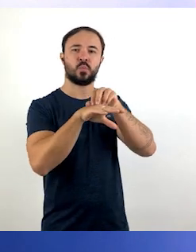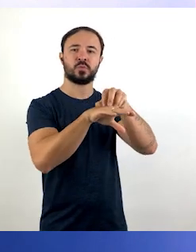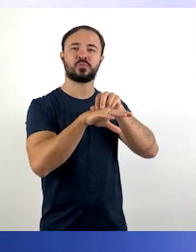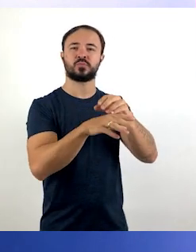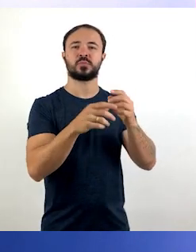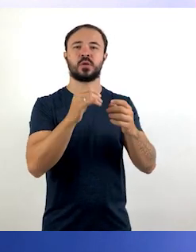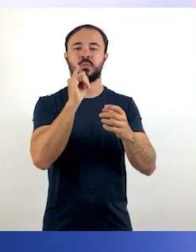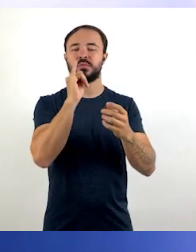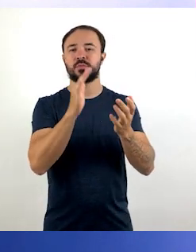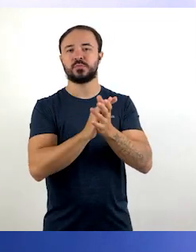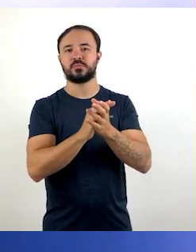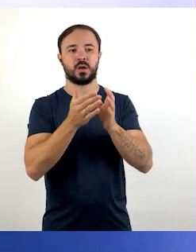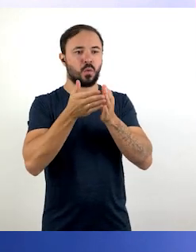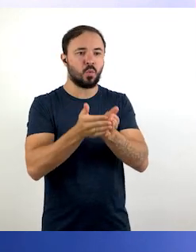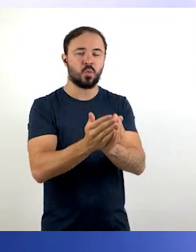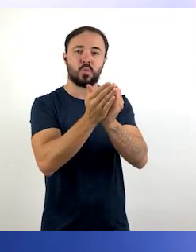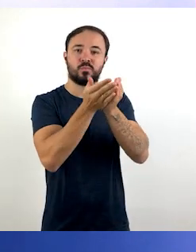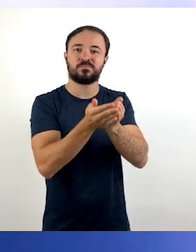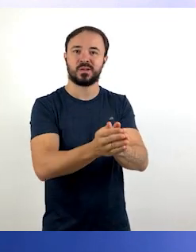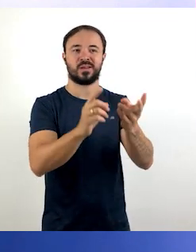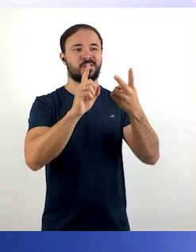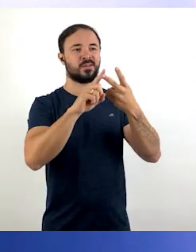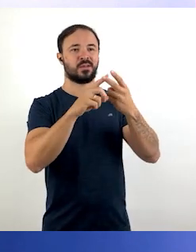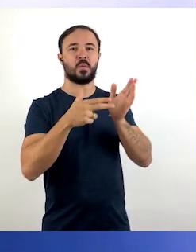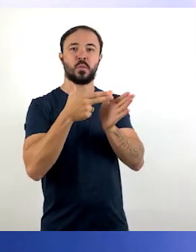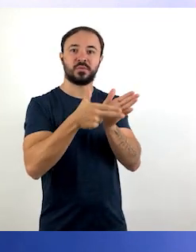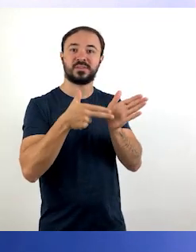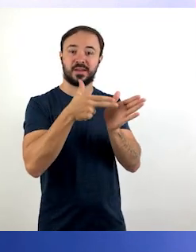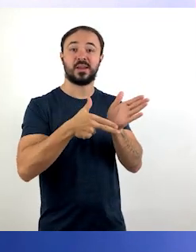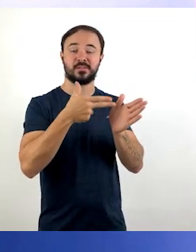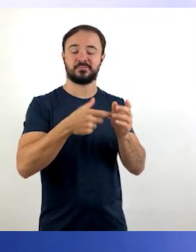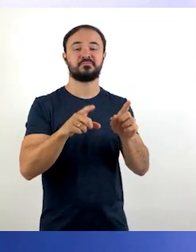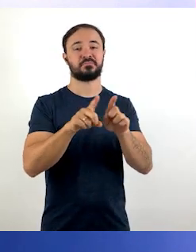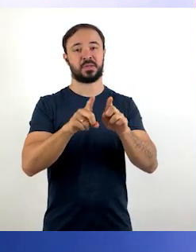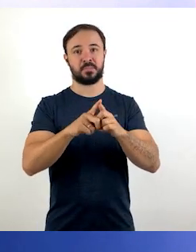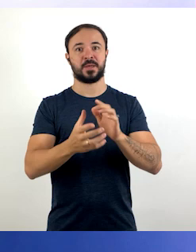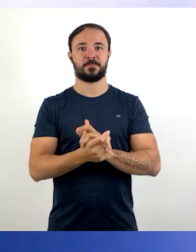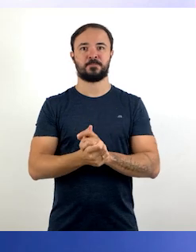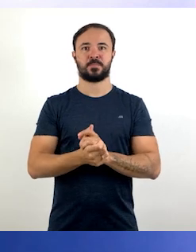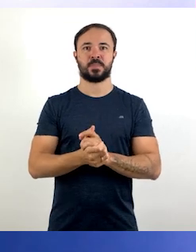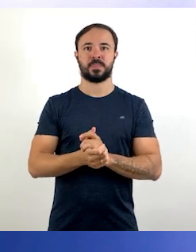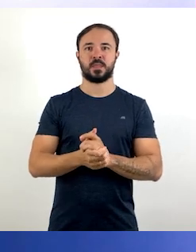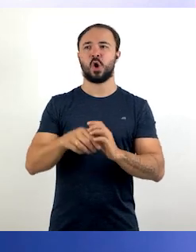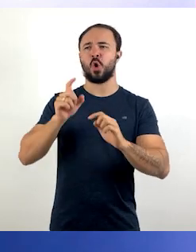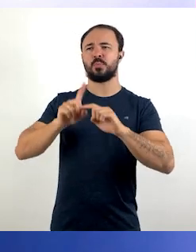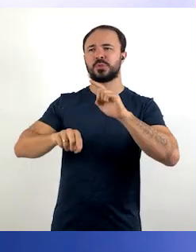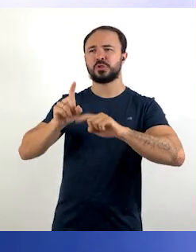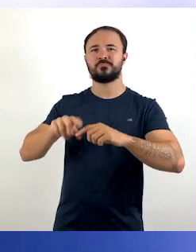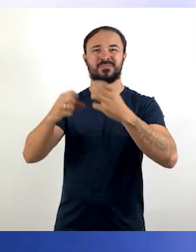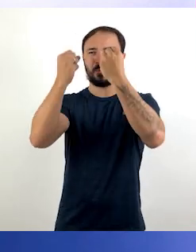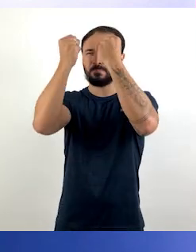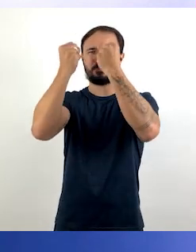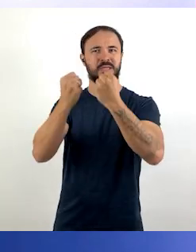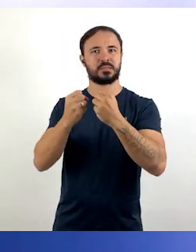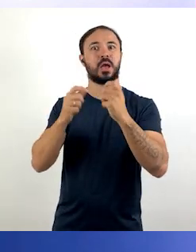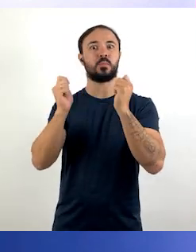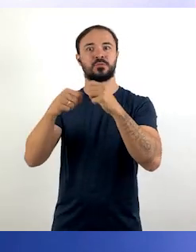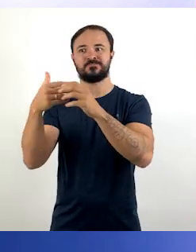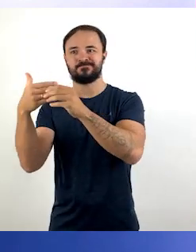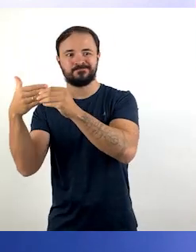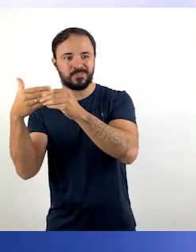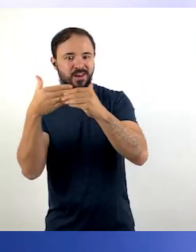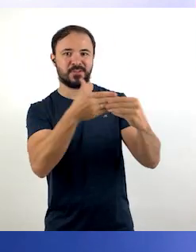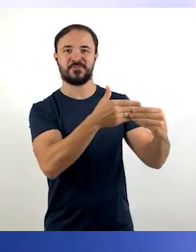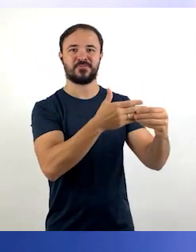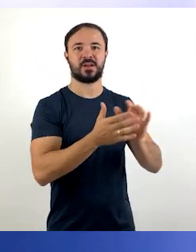Trens, barcos a vapor encurtaram as distâncias, fizeram com que cargas mais pesadas pudessem ser transportadas